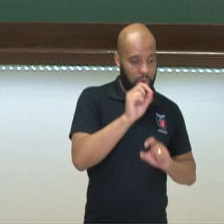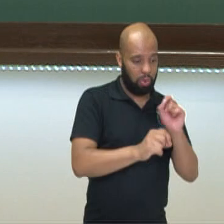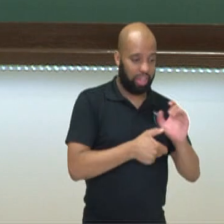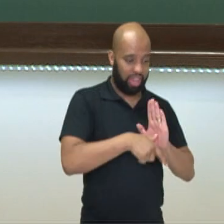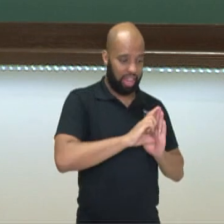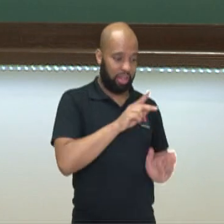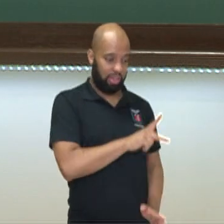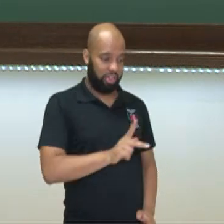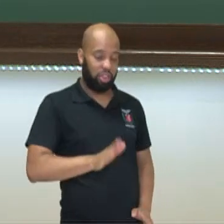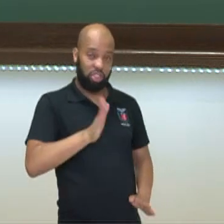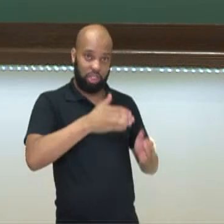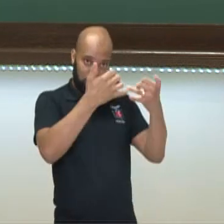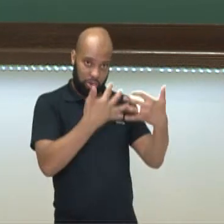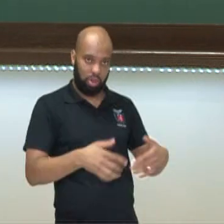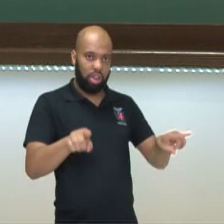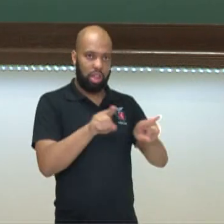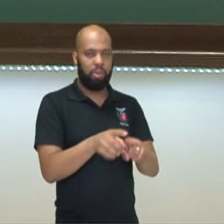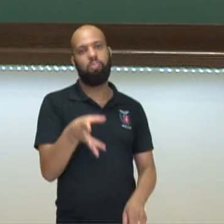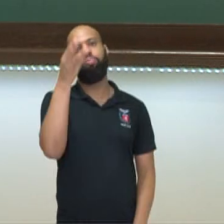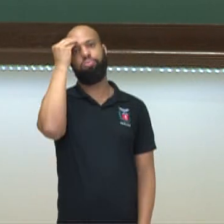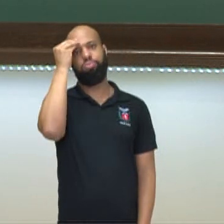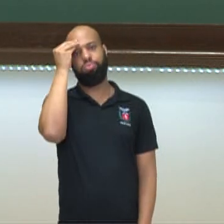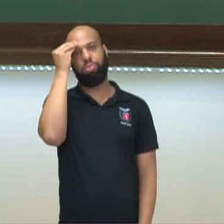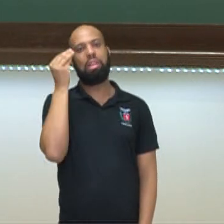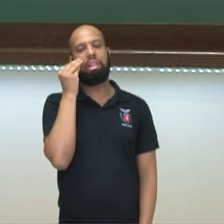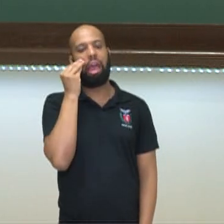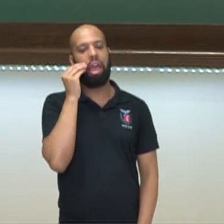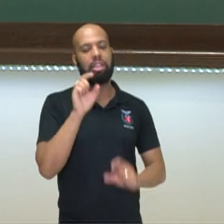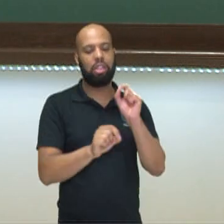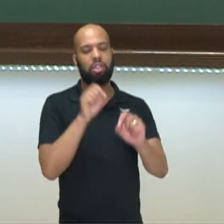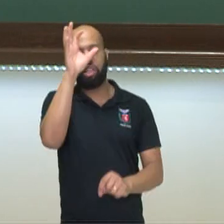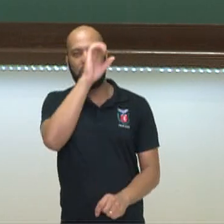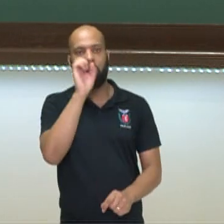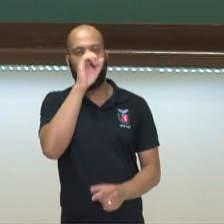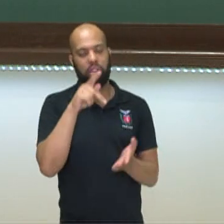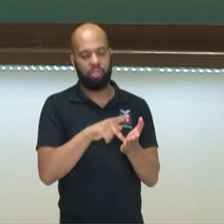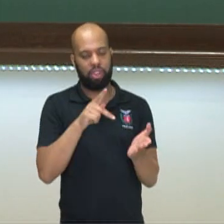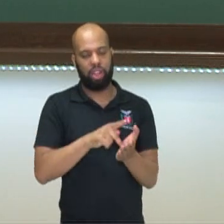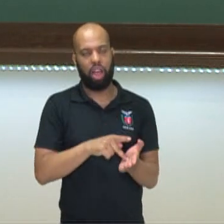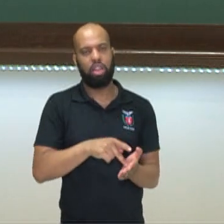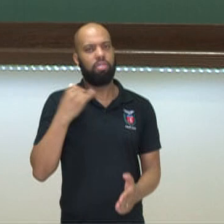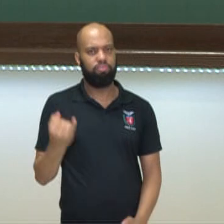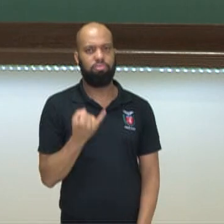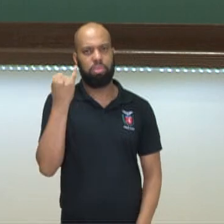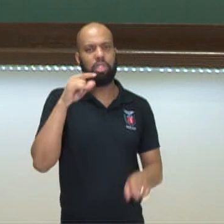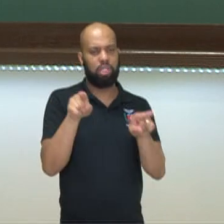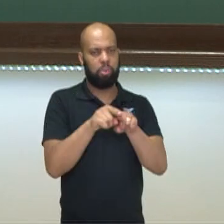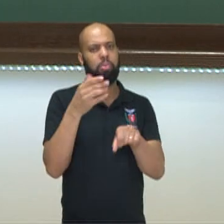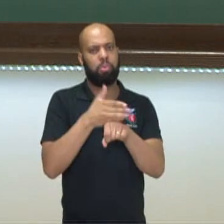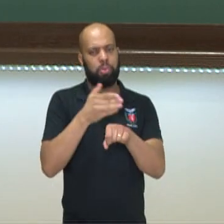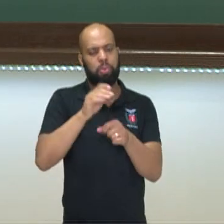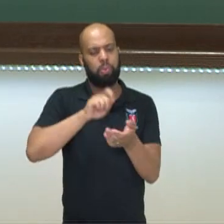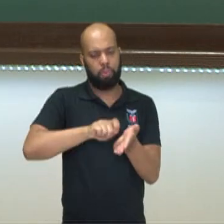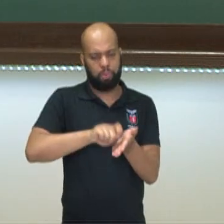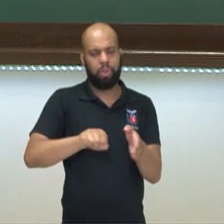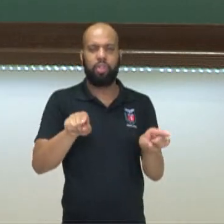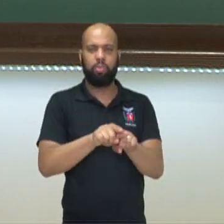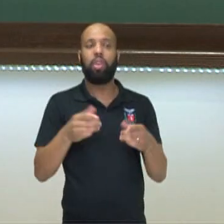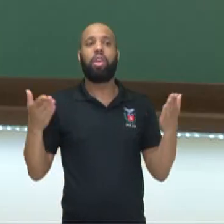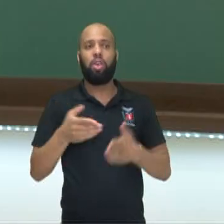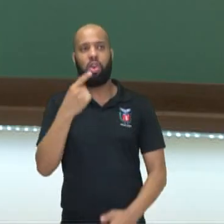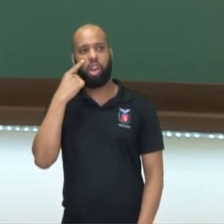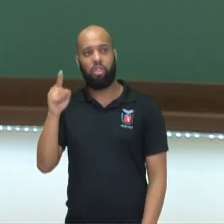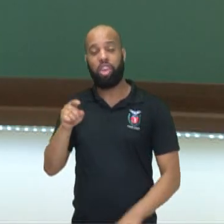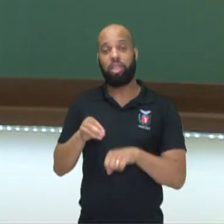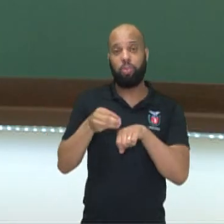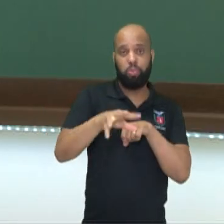e registra também, testa os nossos conhecimentos, então é bastante interessante esse exercício, tá? Vamos ver lá, então,